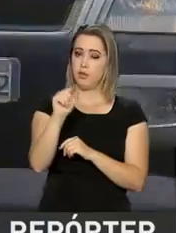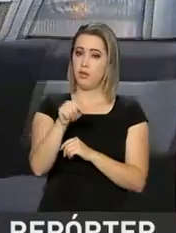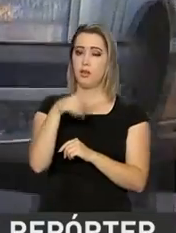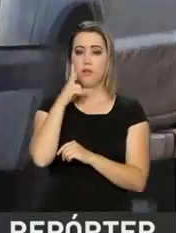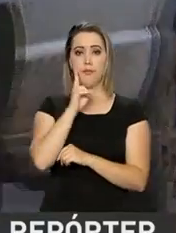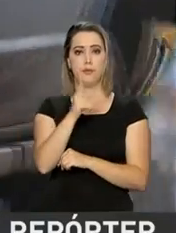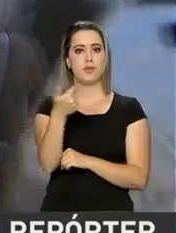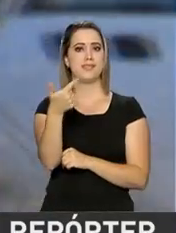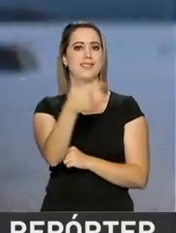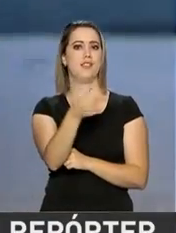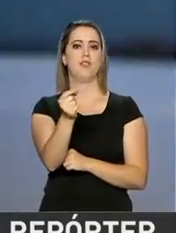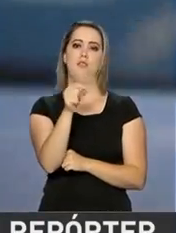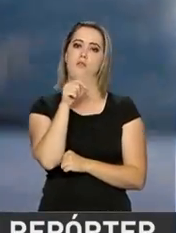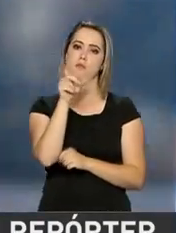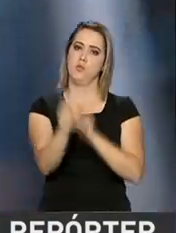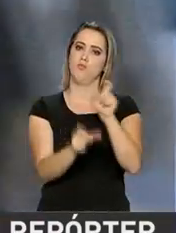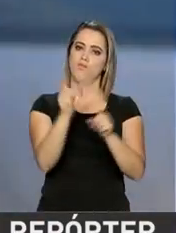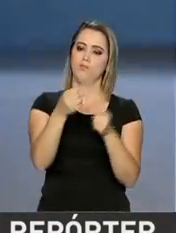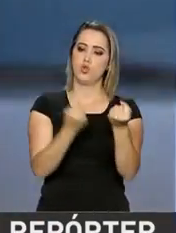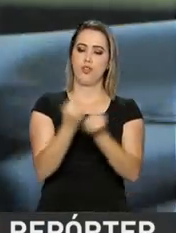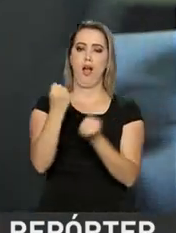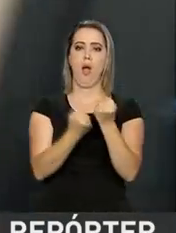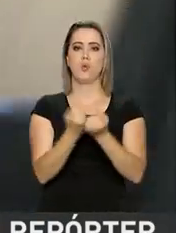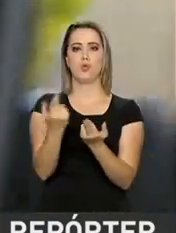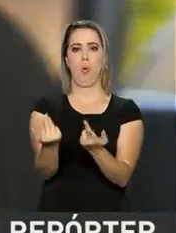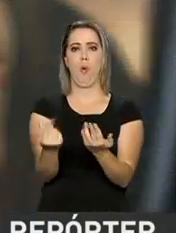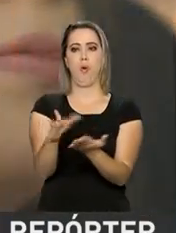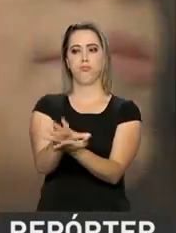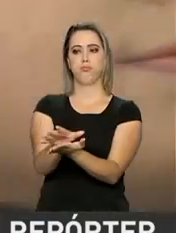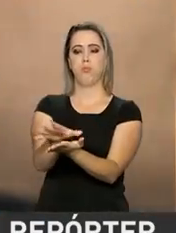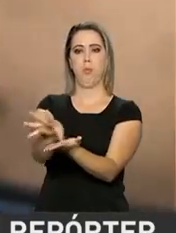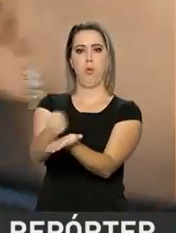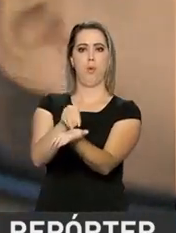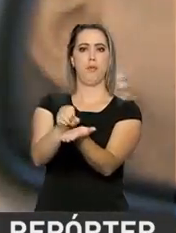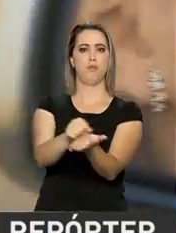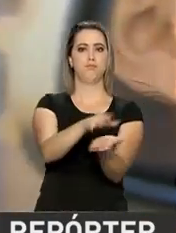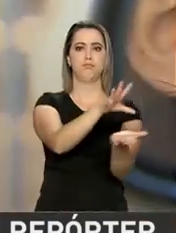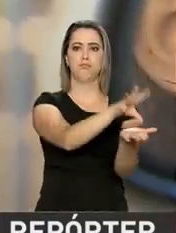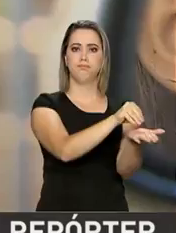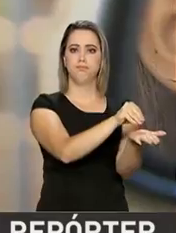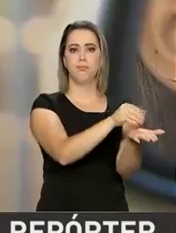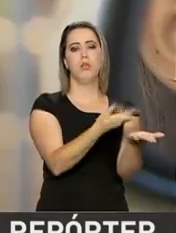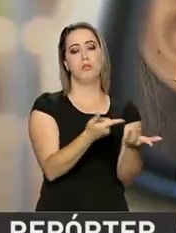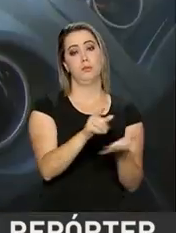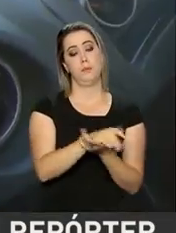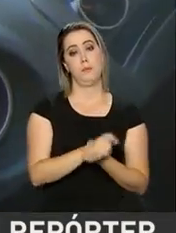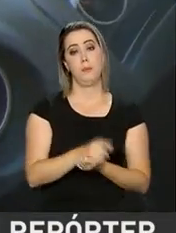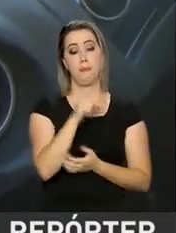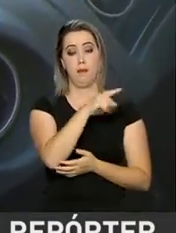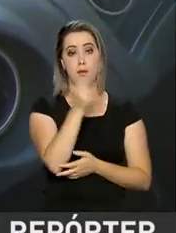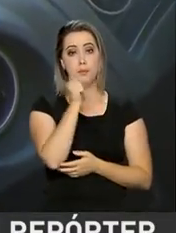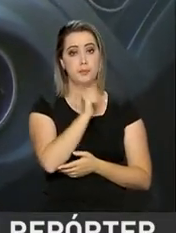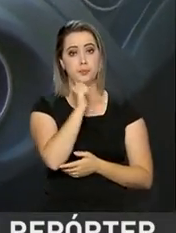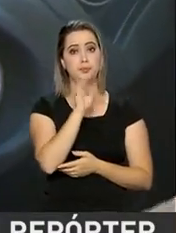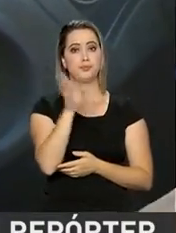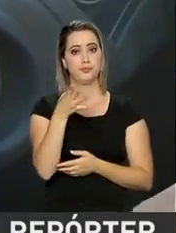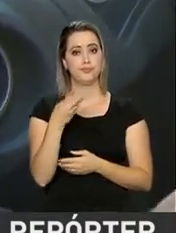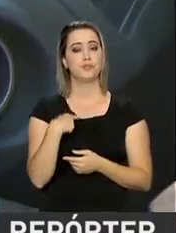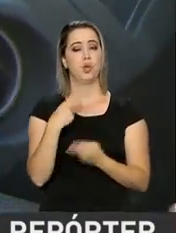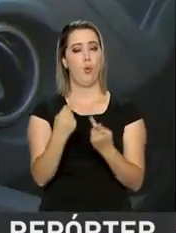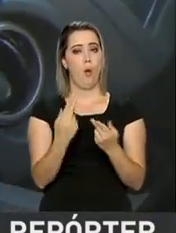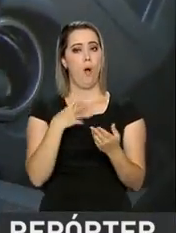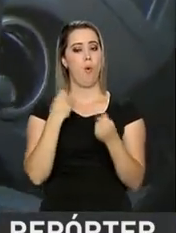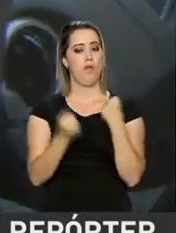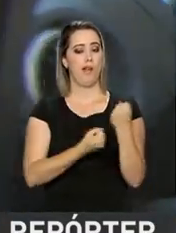120 queixas de placas clonadas a estudante monalisa faz parte da estatística e desde agosto do ano passado